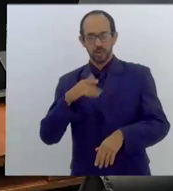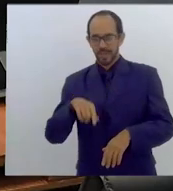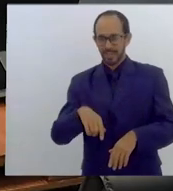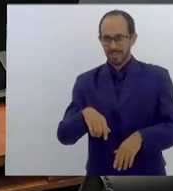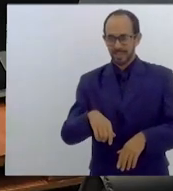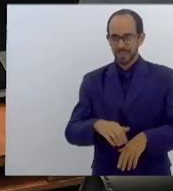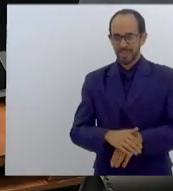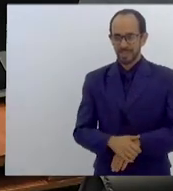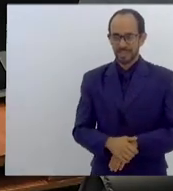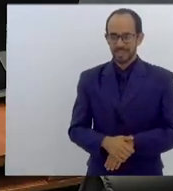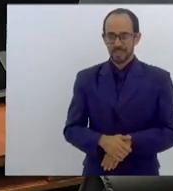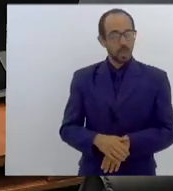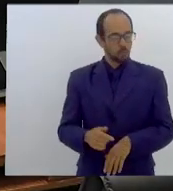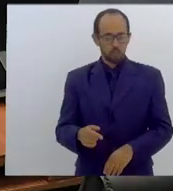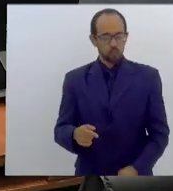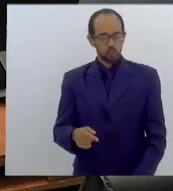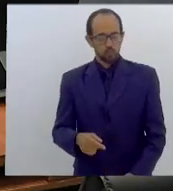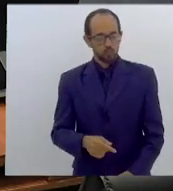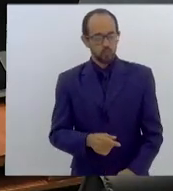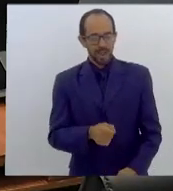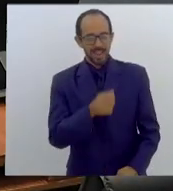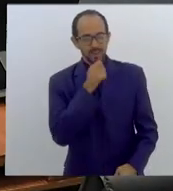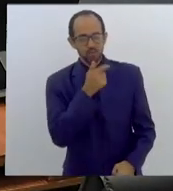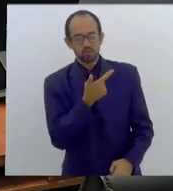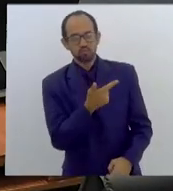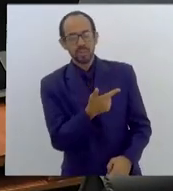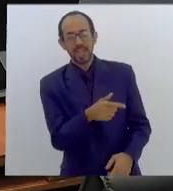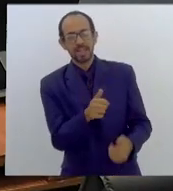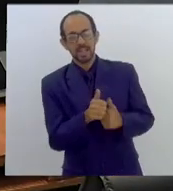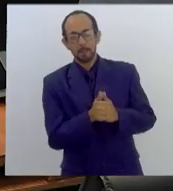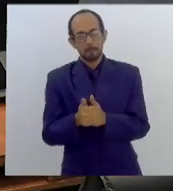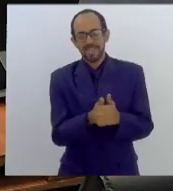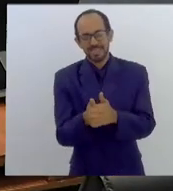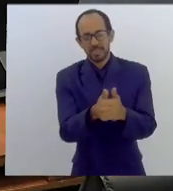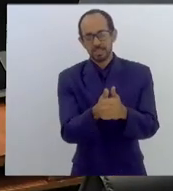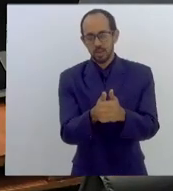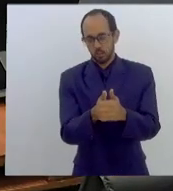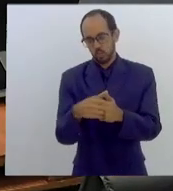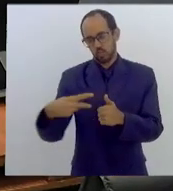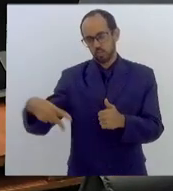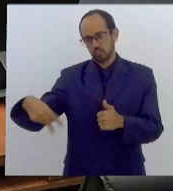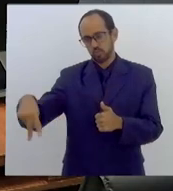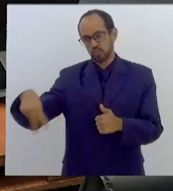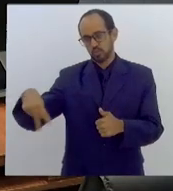Não, ele não tem essa persecução com o senhor.